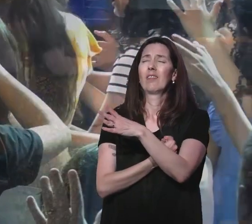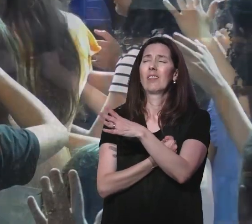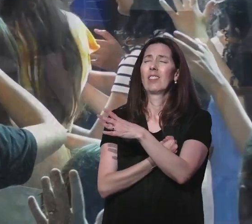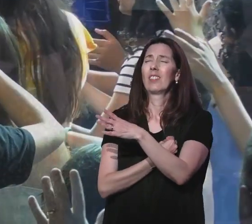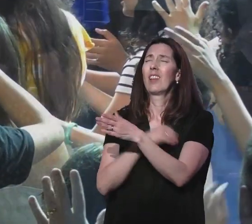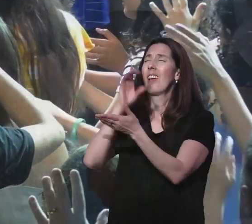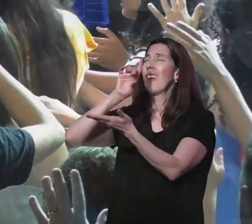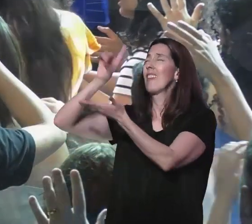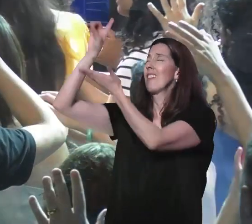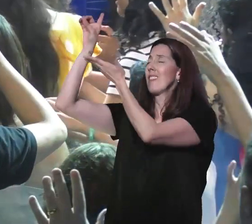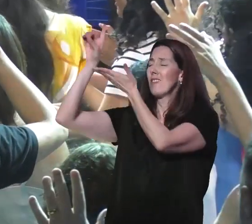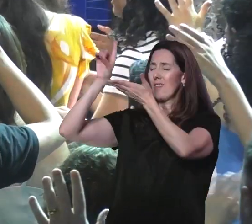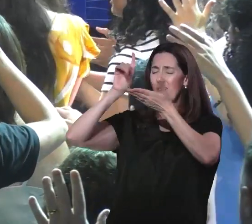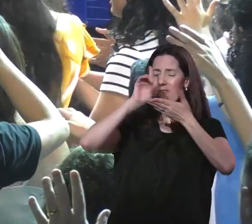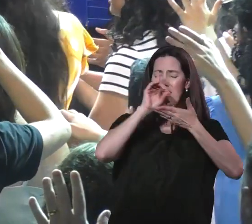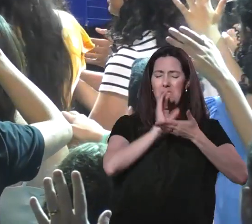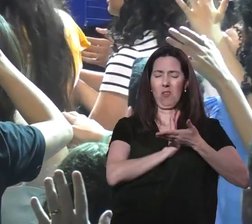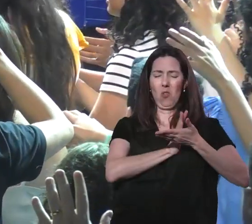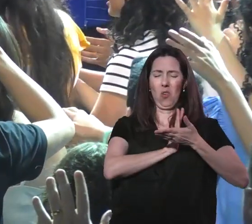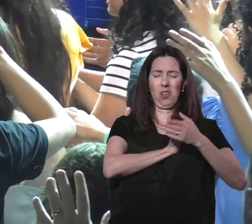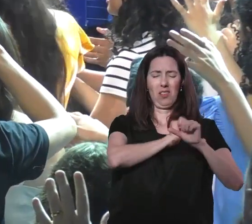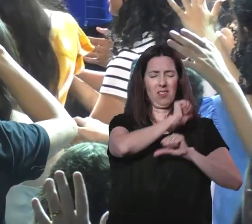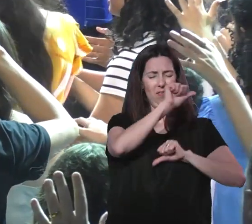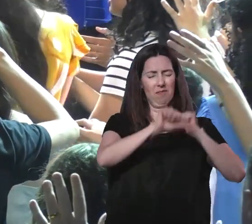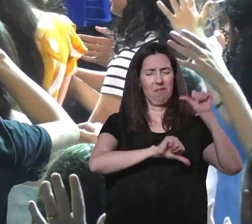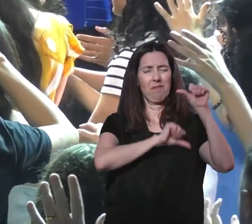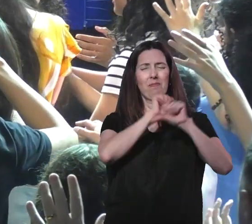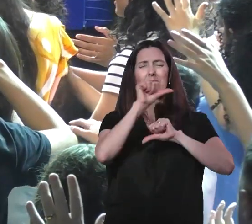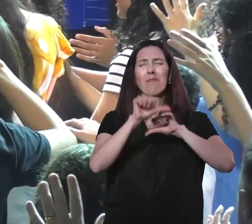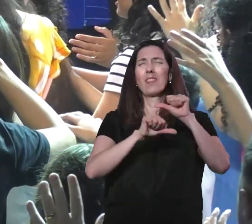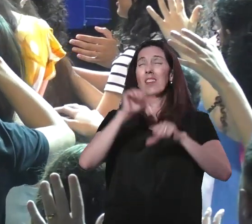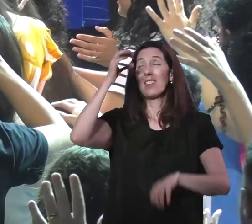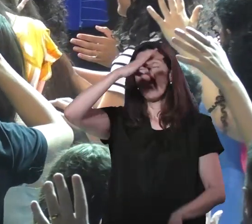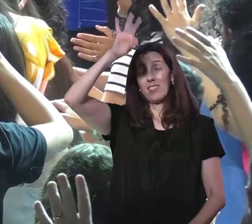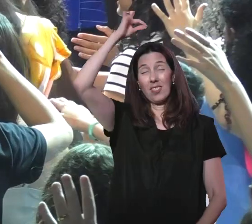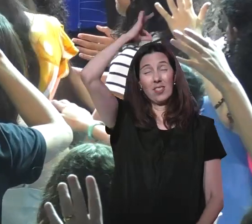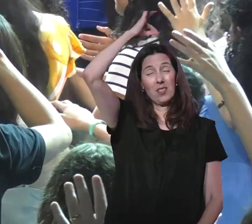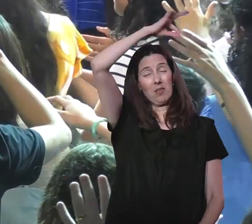Restaura o meu coração. Entra com o seu Espírito